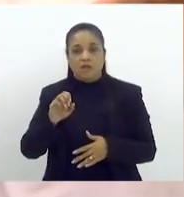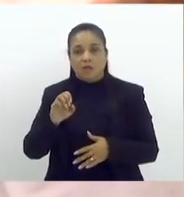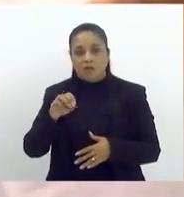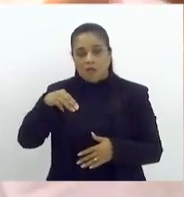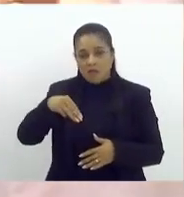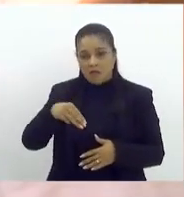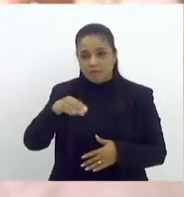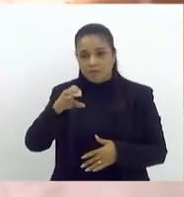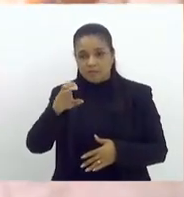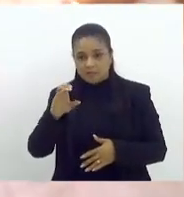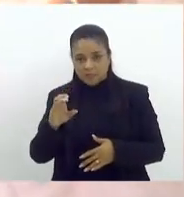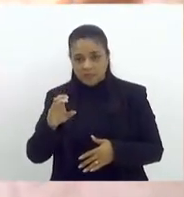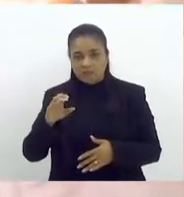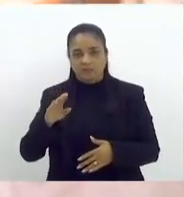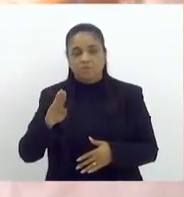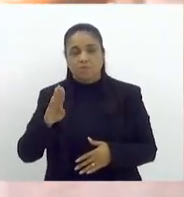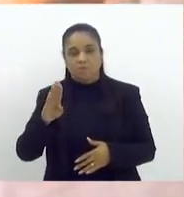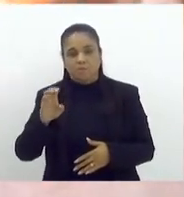Gueto tá na casa